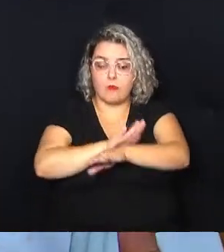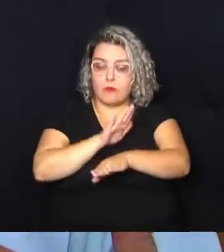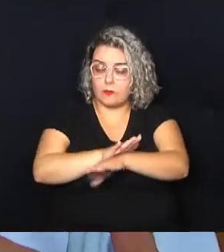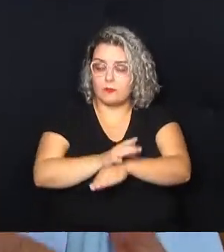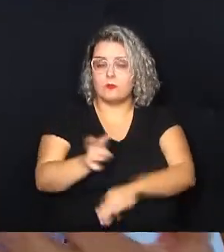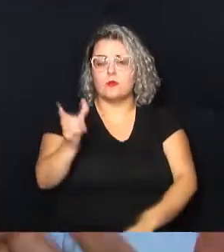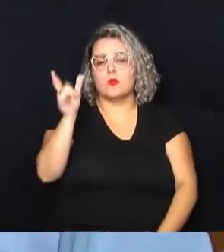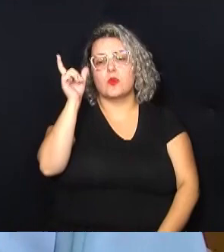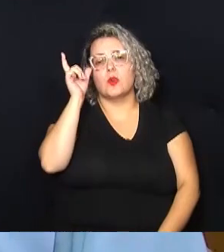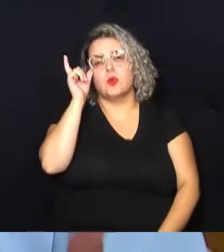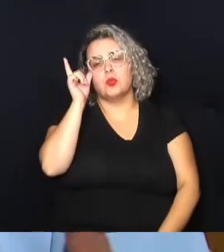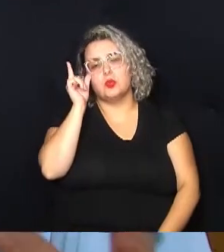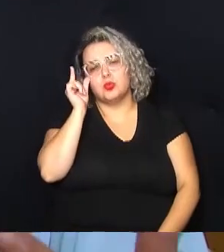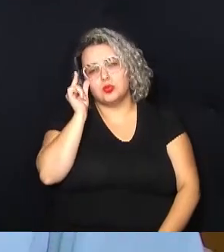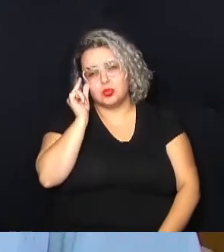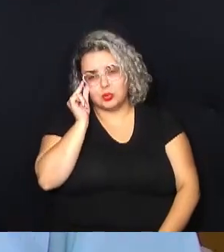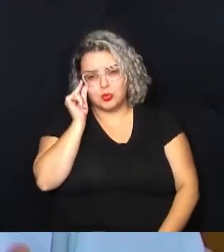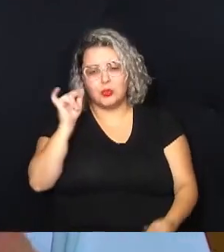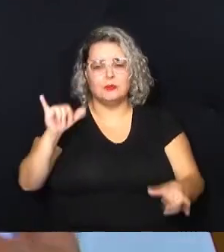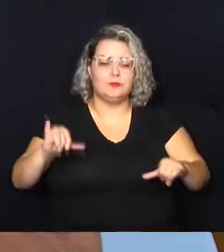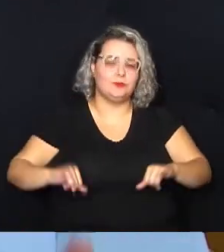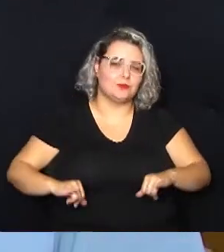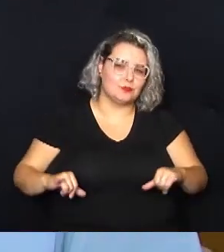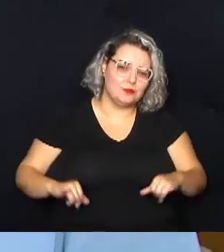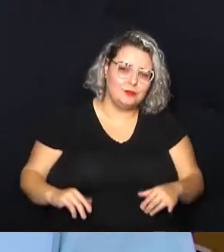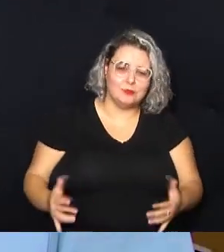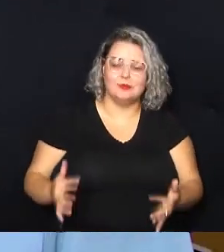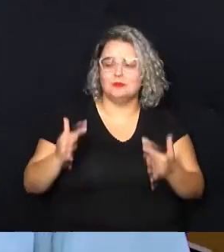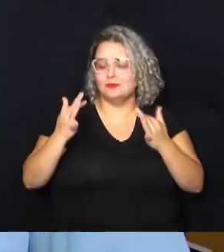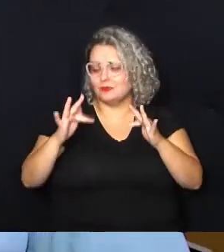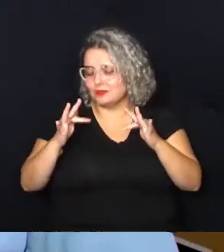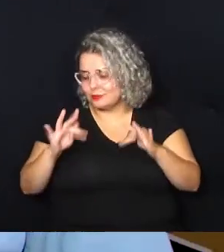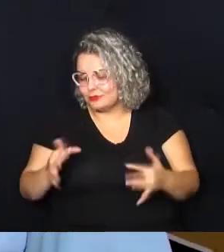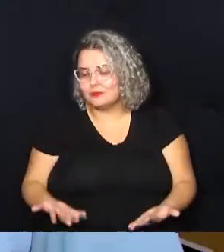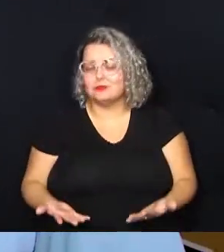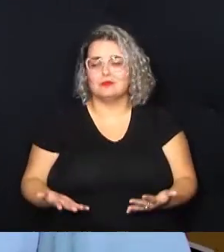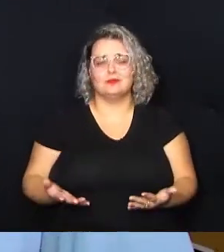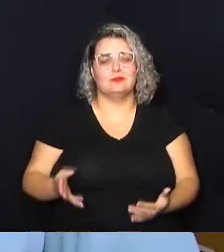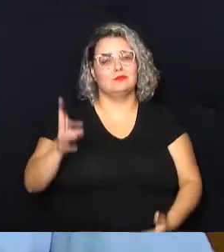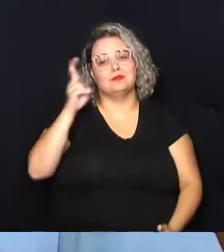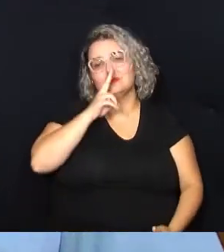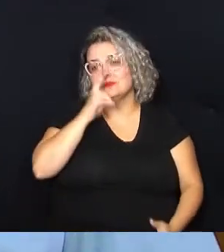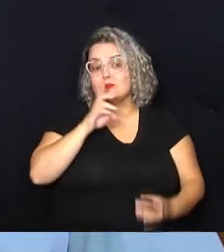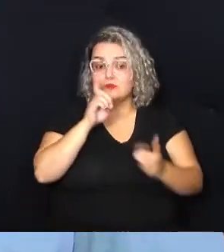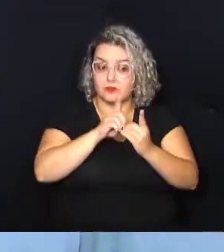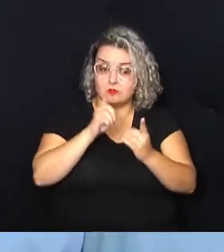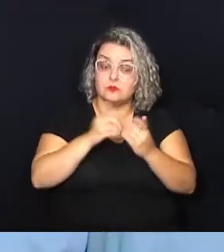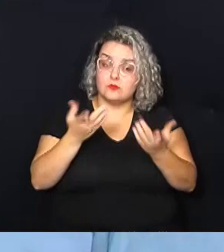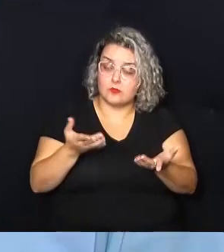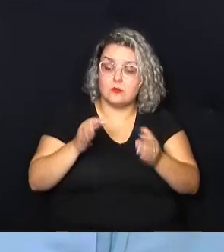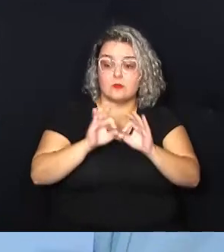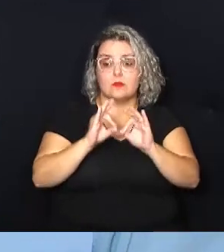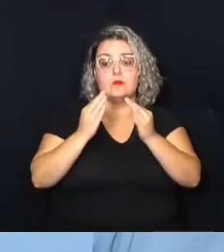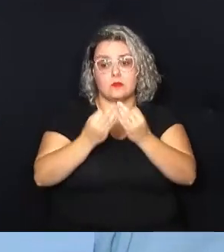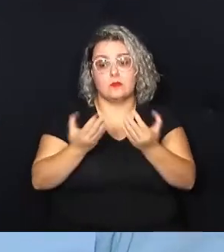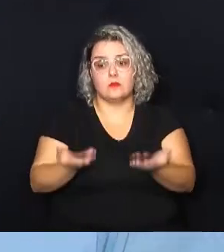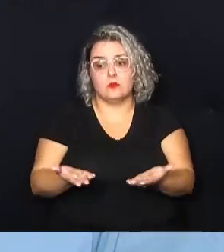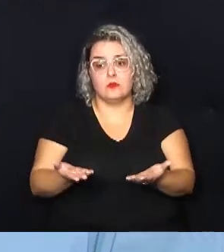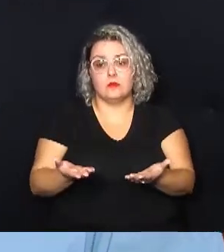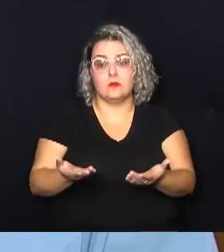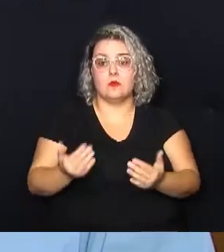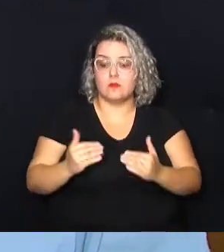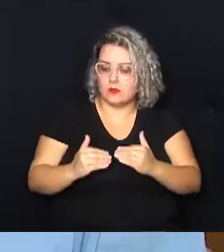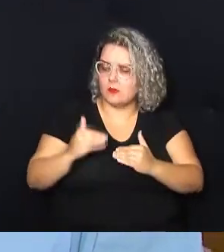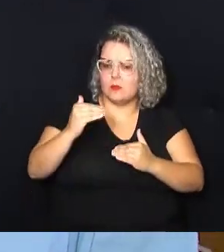ajude a aliviar um pouco a dor o sofrimento atenda aquelas necessidades emergenciais dessas famílias